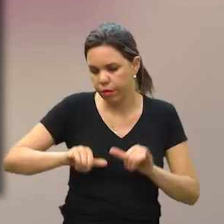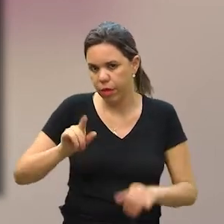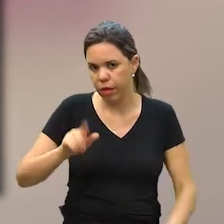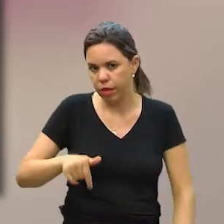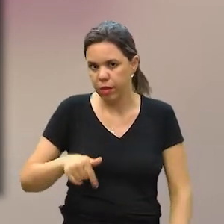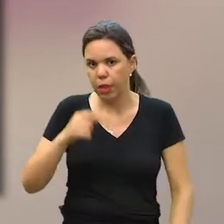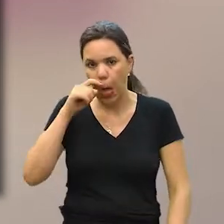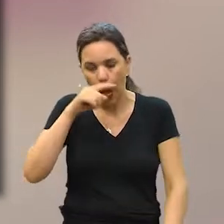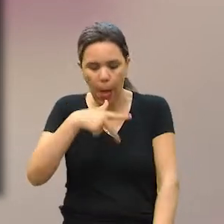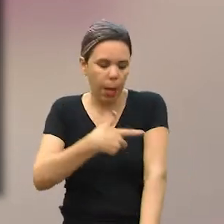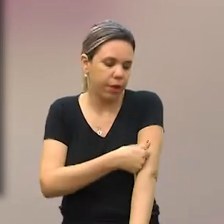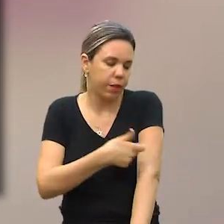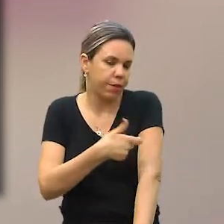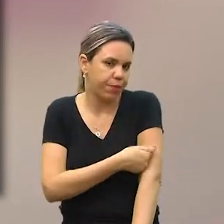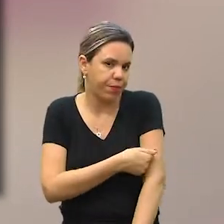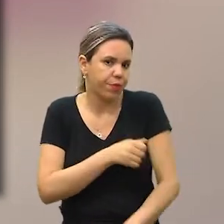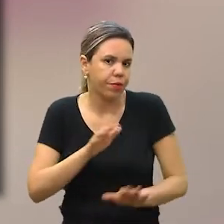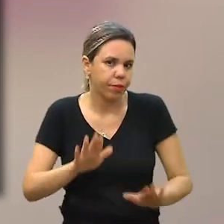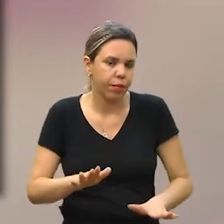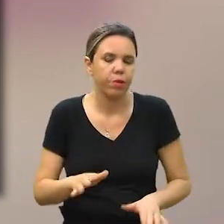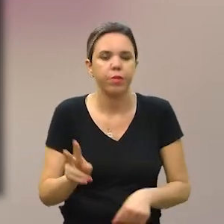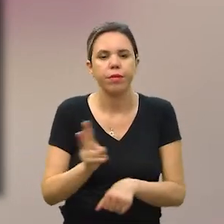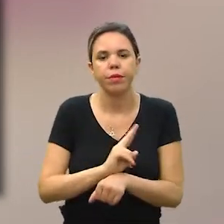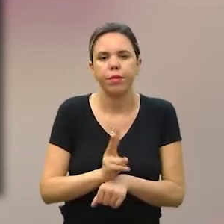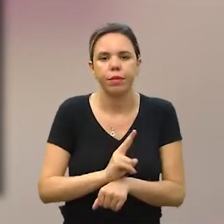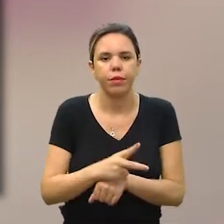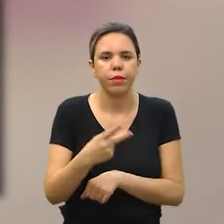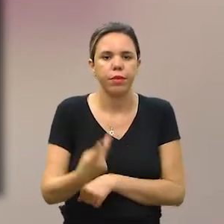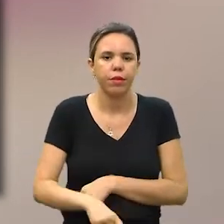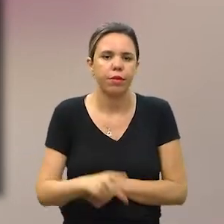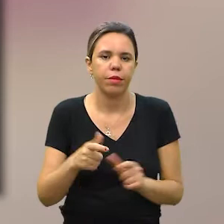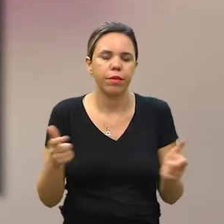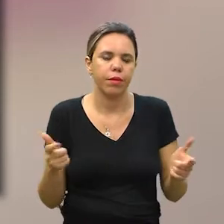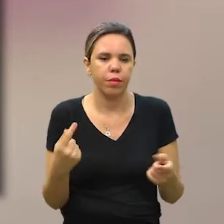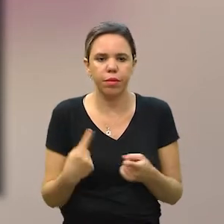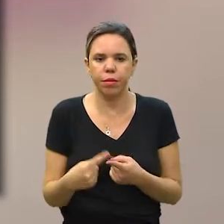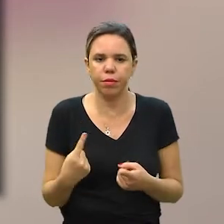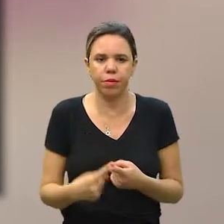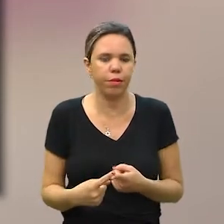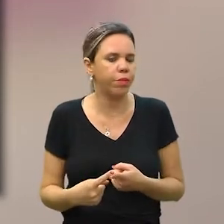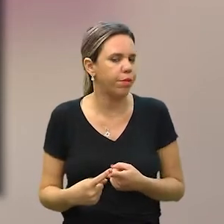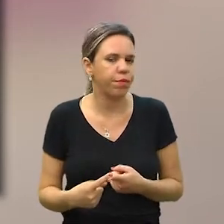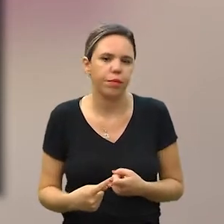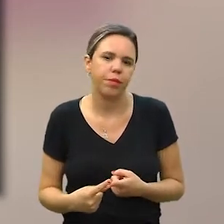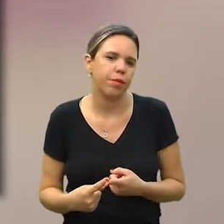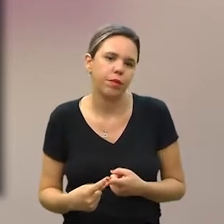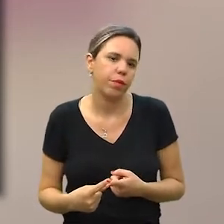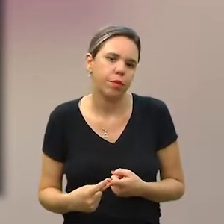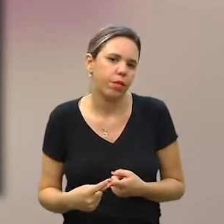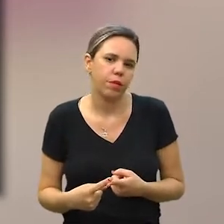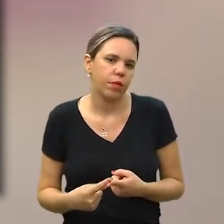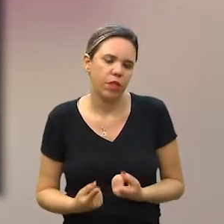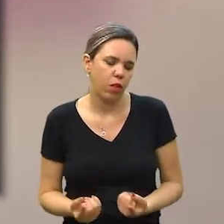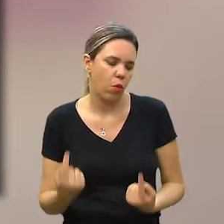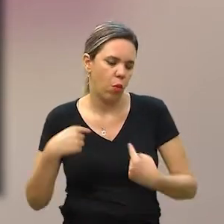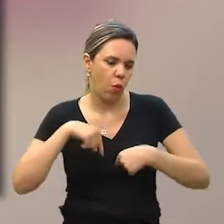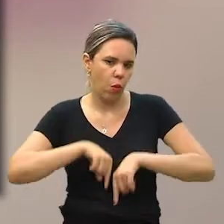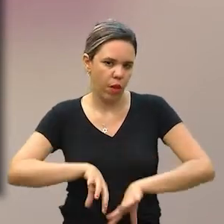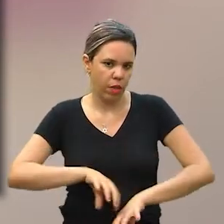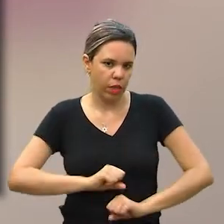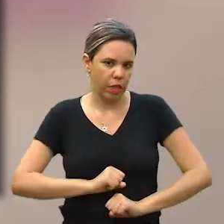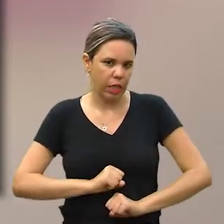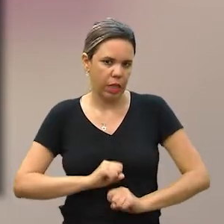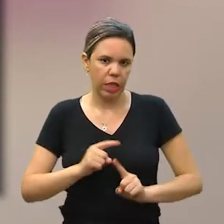infelizmente, têm que ser injetadas, mas a segurança delas é muito grande porque elas não passam a placenta. Então,